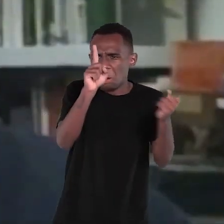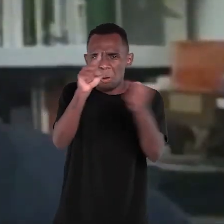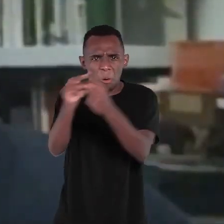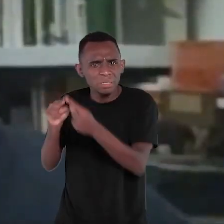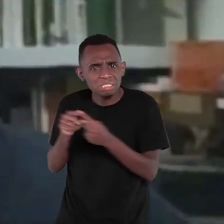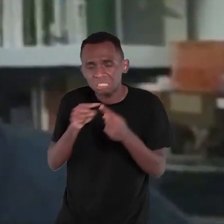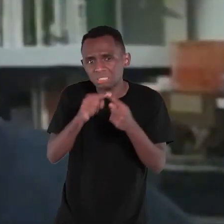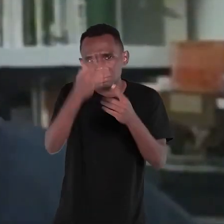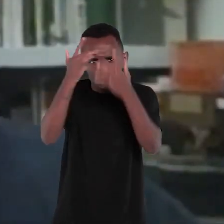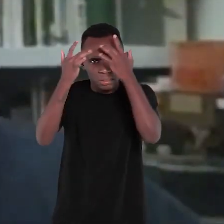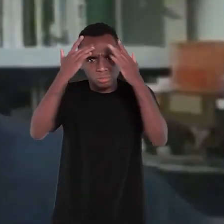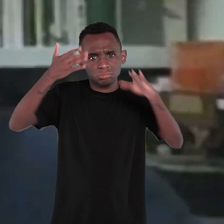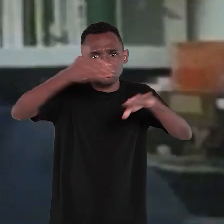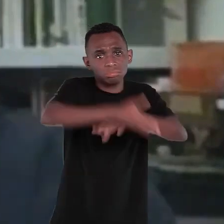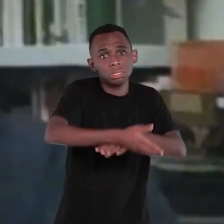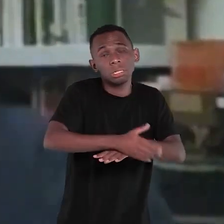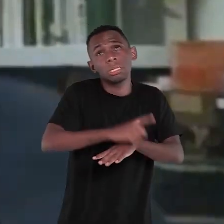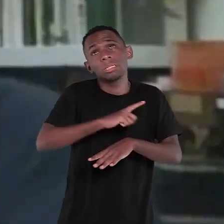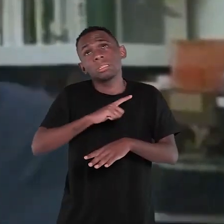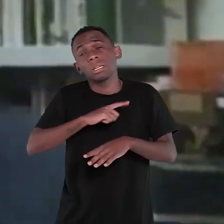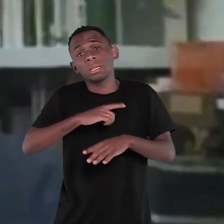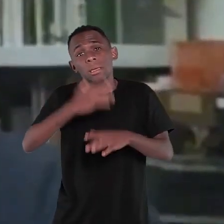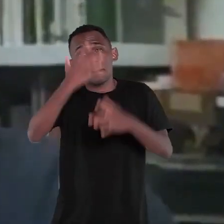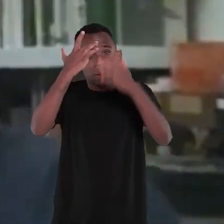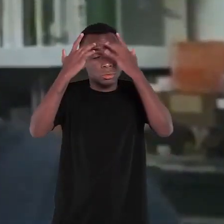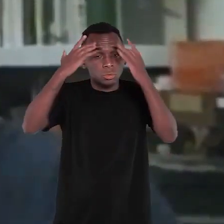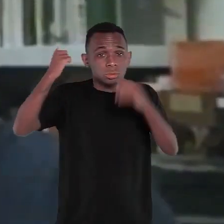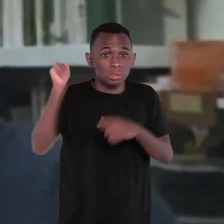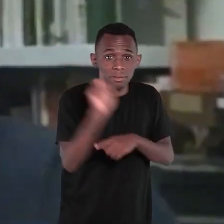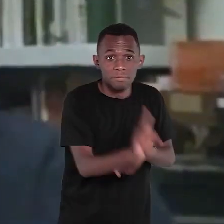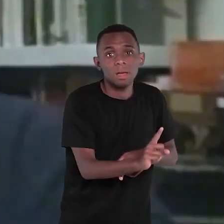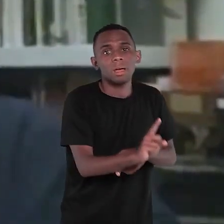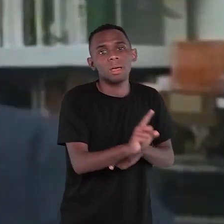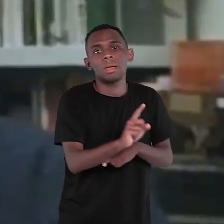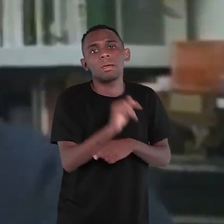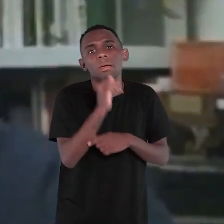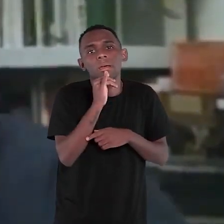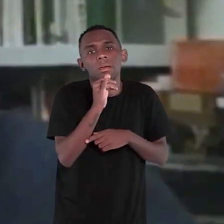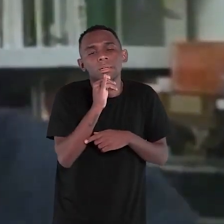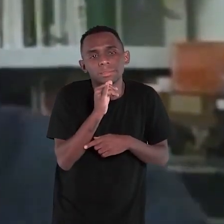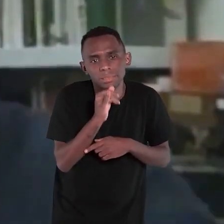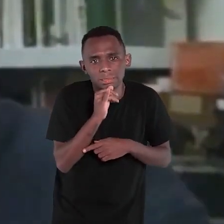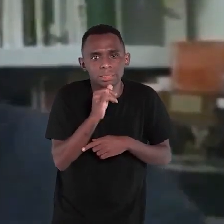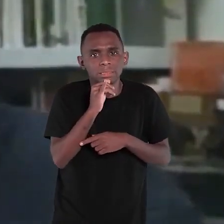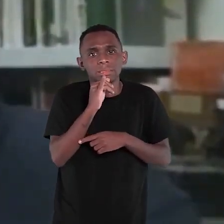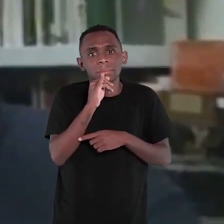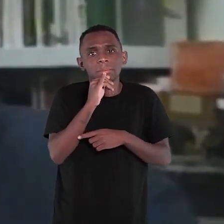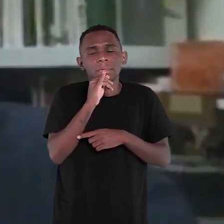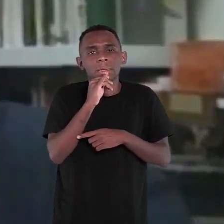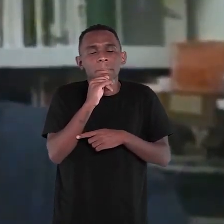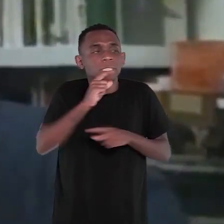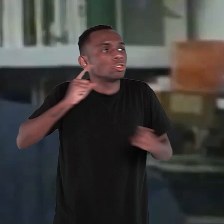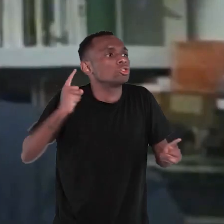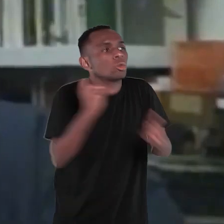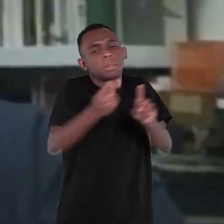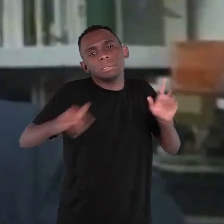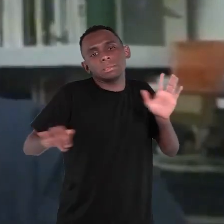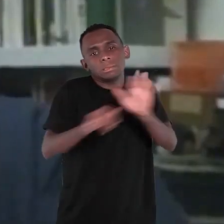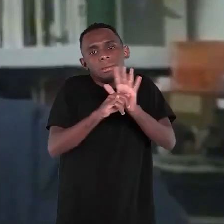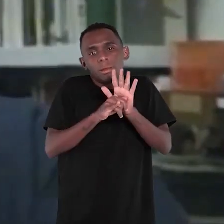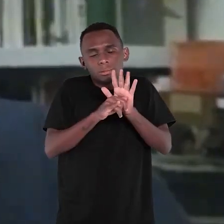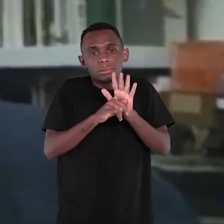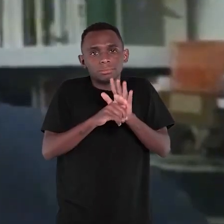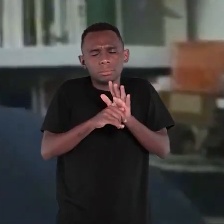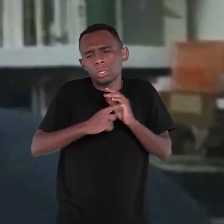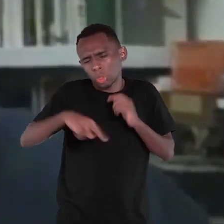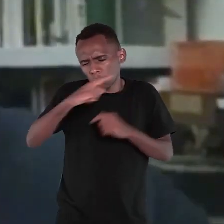forem, né? Tem gente que vai à biblioteca, por exemplo, para ver reconhecida a sua identidade,